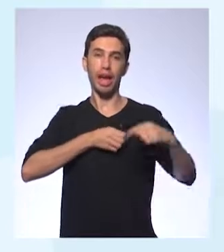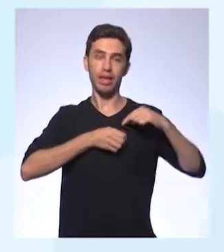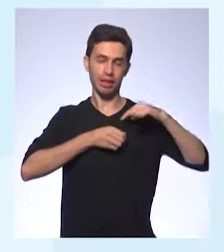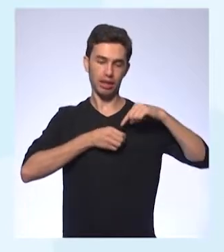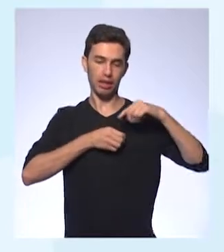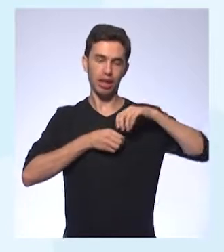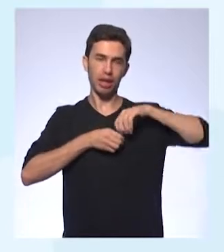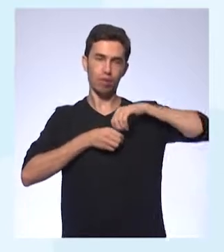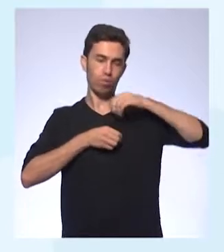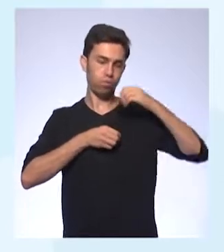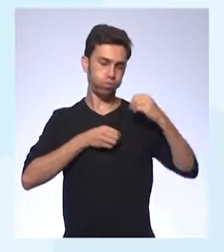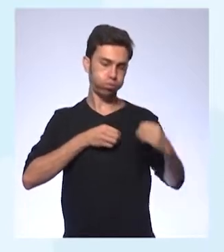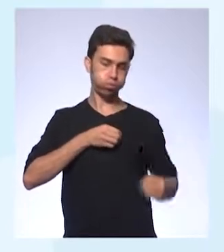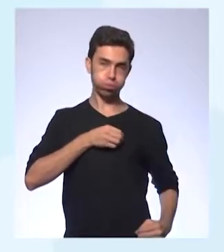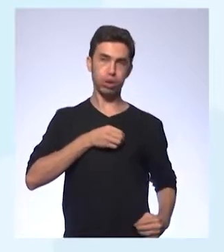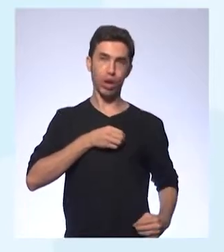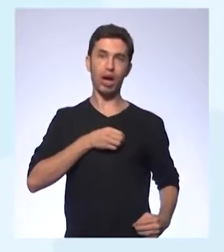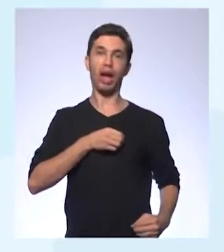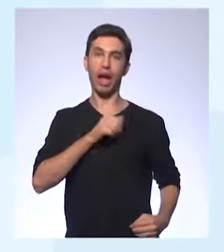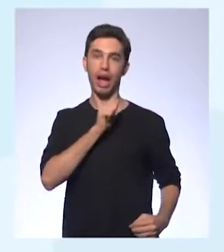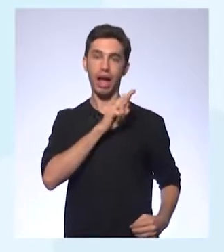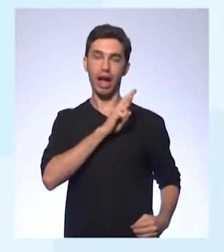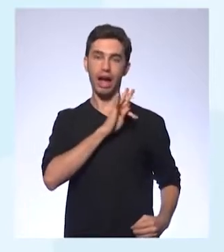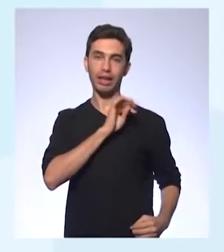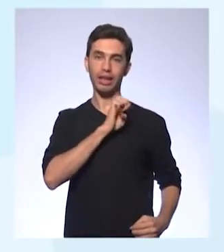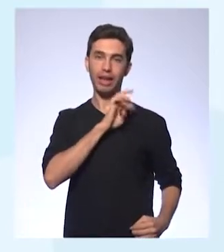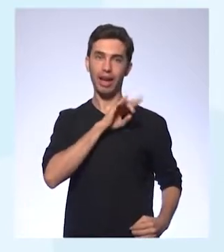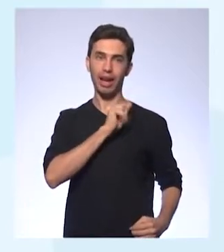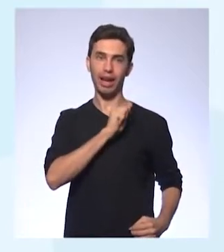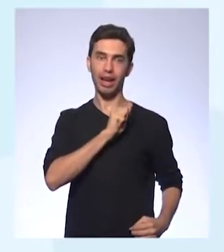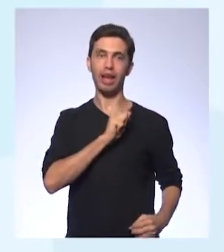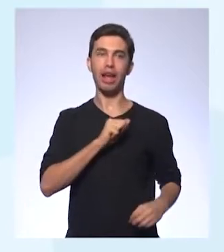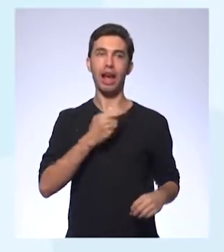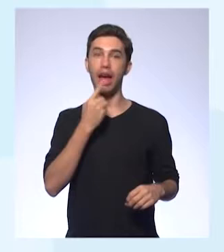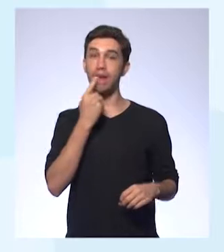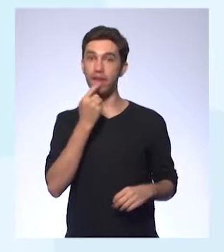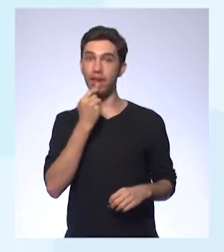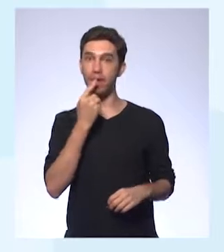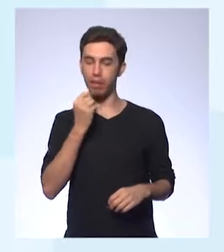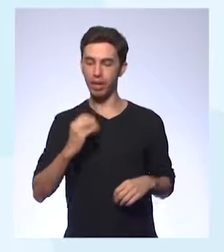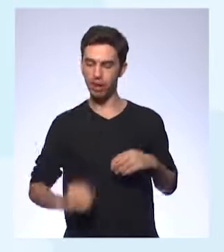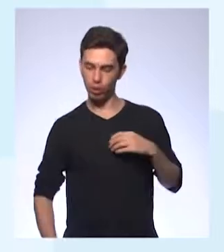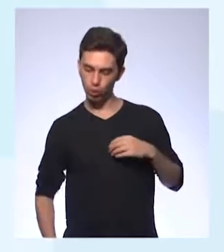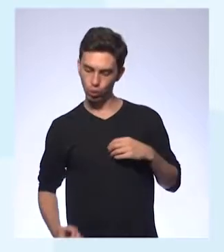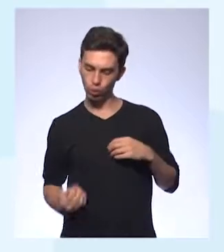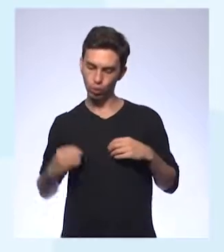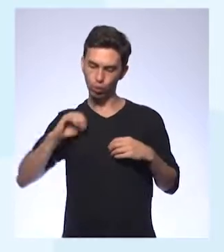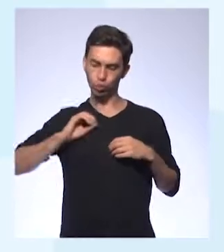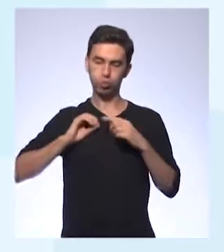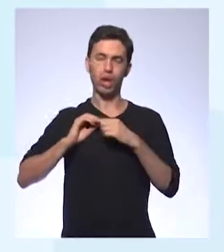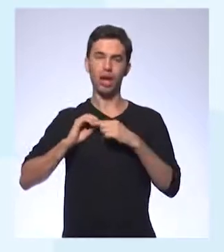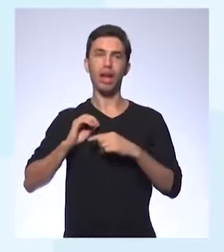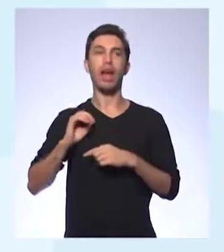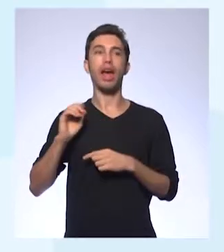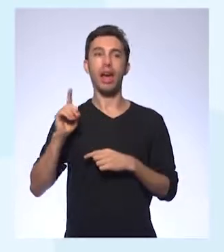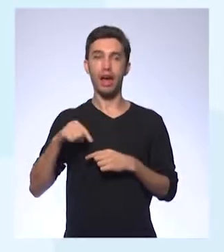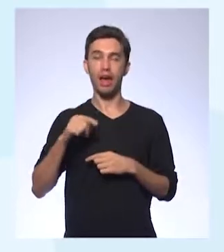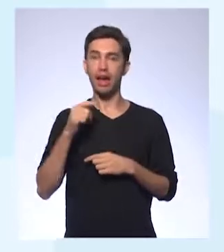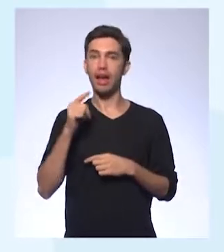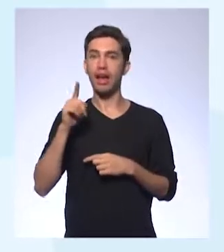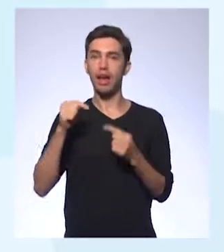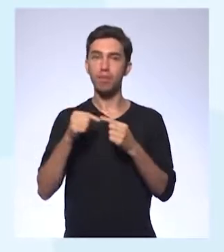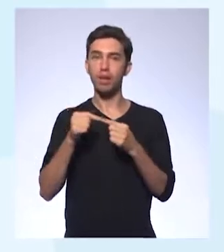sanguíneos. O que está em azul a gente chama de veia. Tá? Tem uma pequena circulação que sai do coração e vai